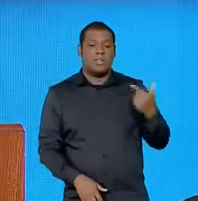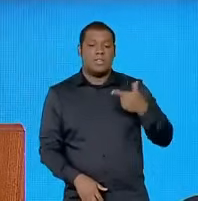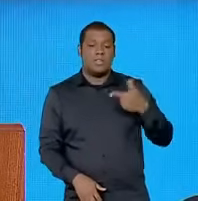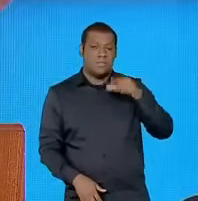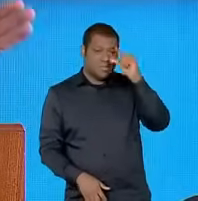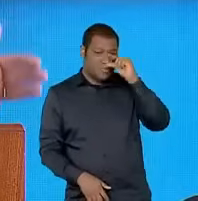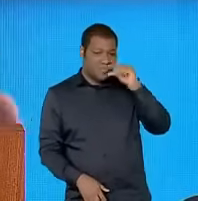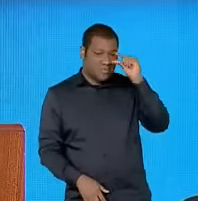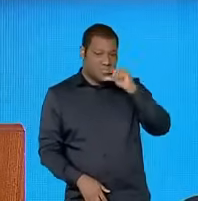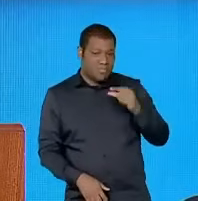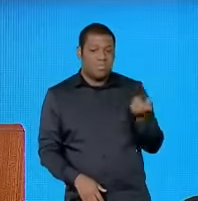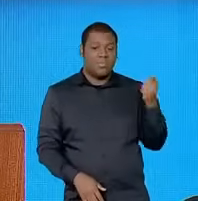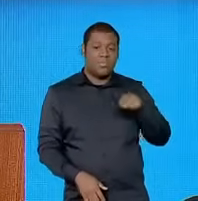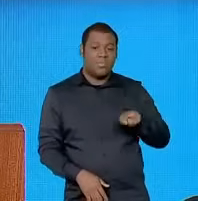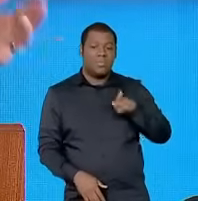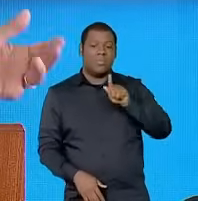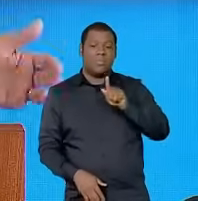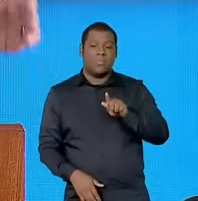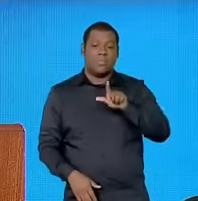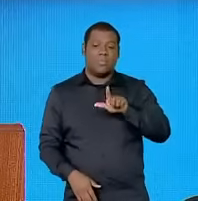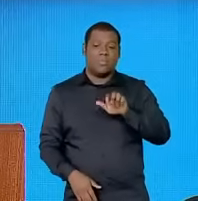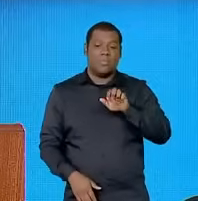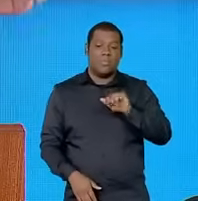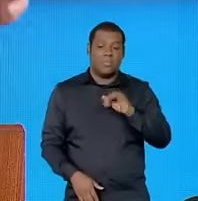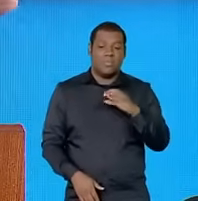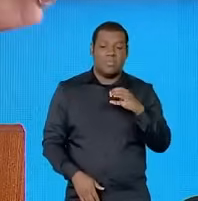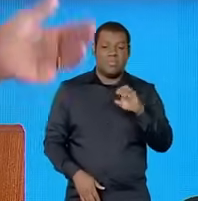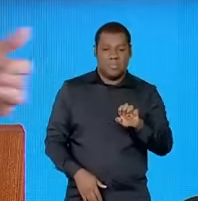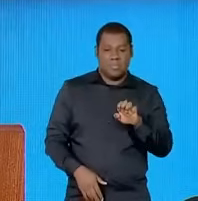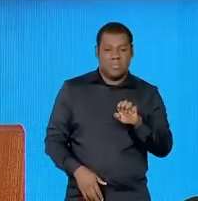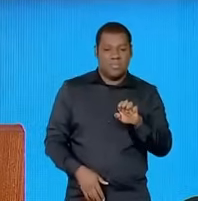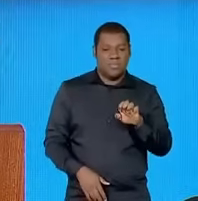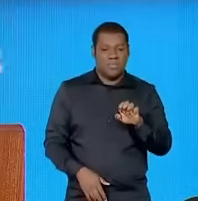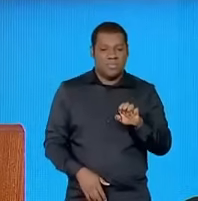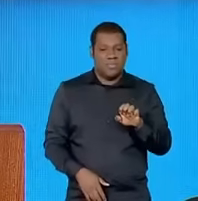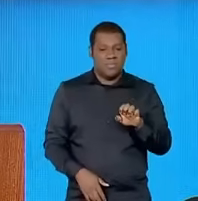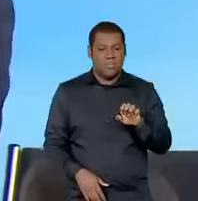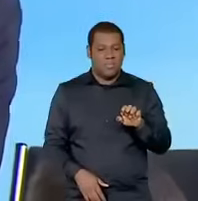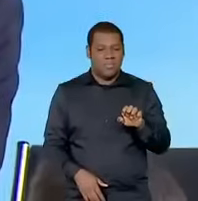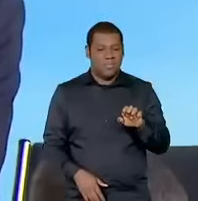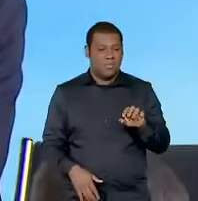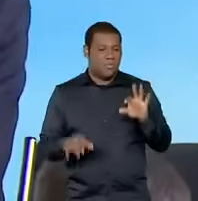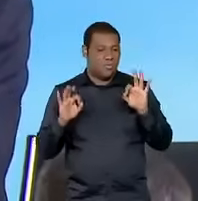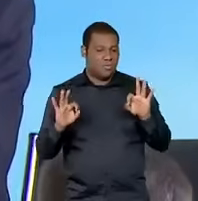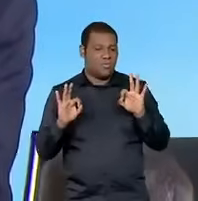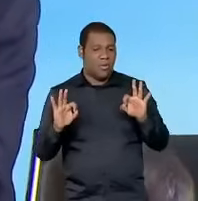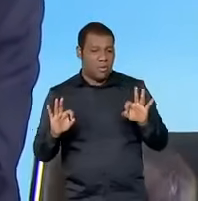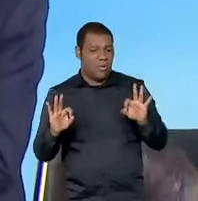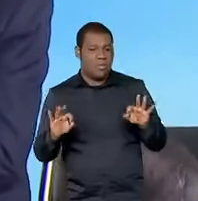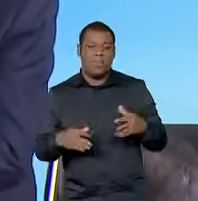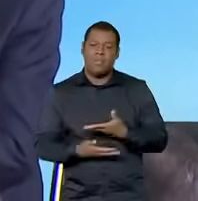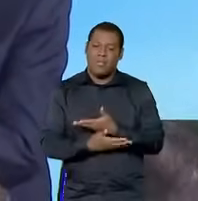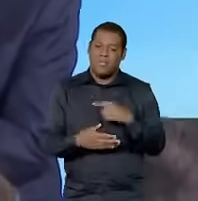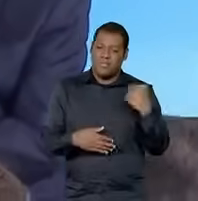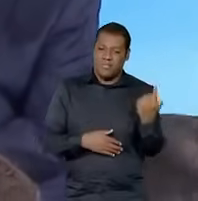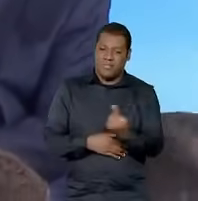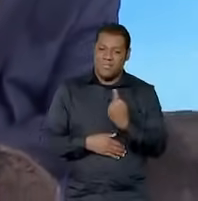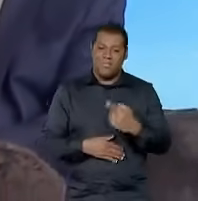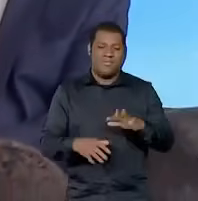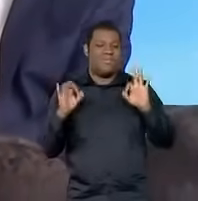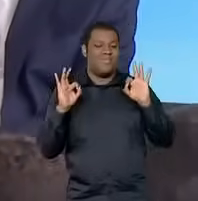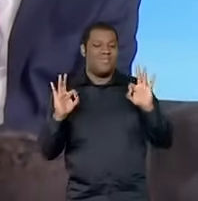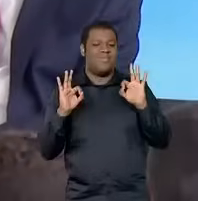a Gleisi Forma é uma gentleman, o Aloysio Mercadante, eu, todo mundo aqui é gentleman, e a